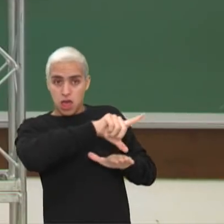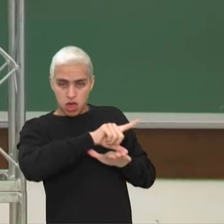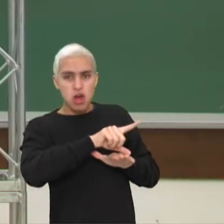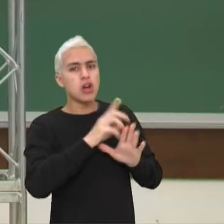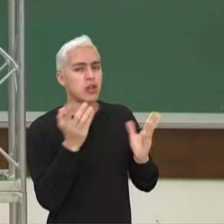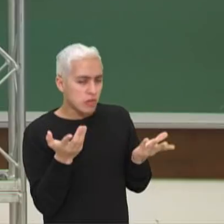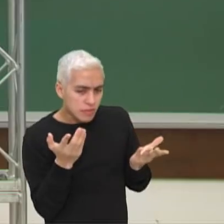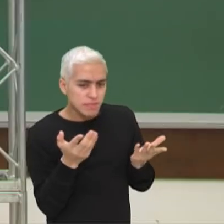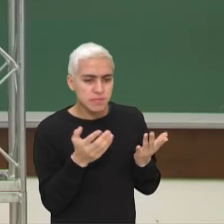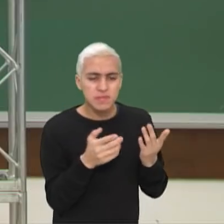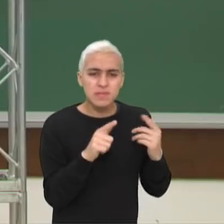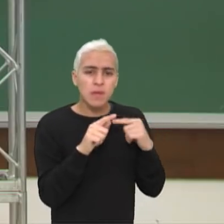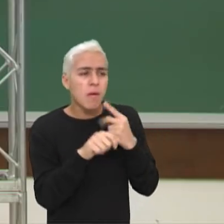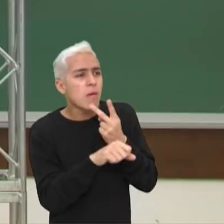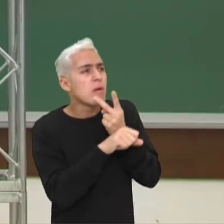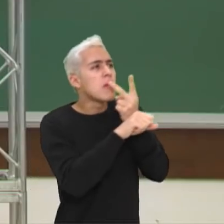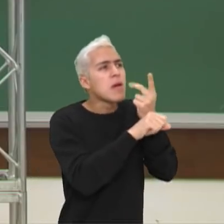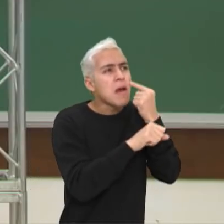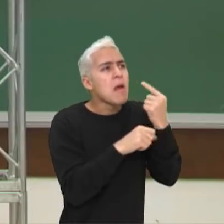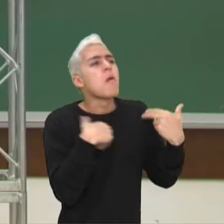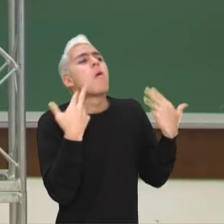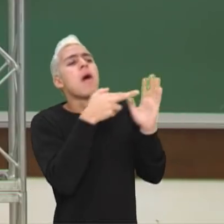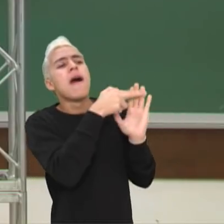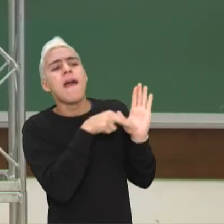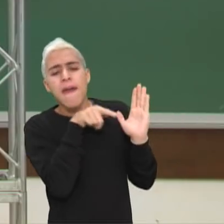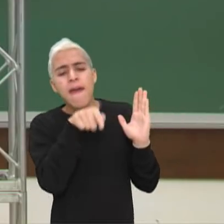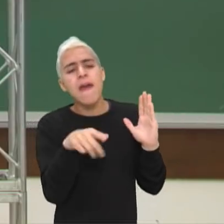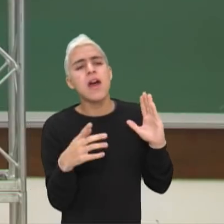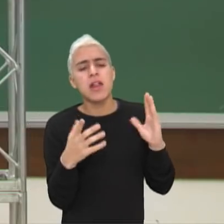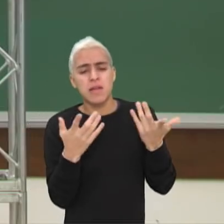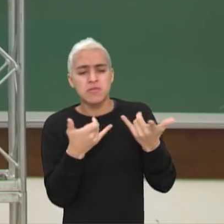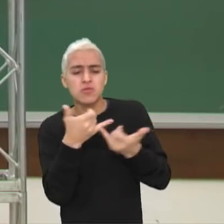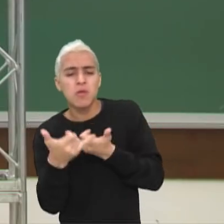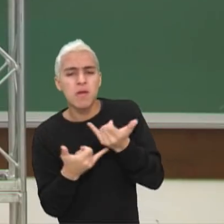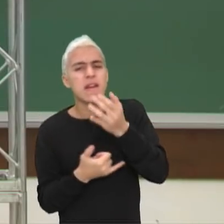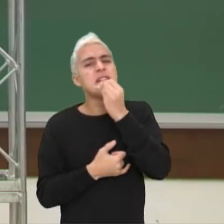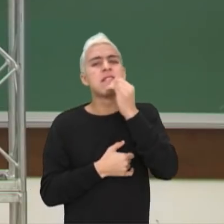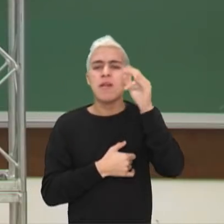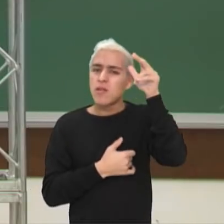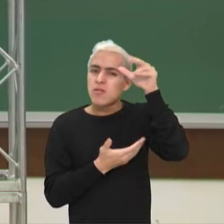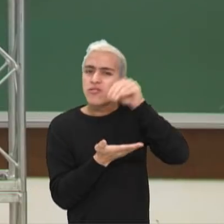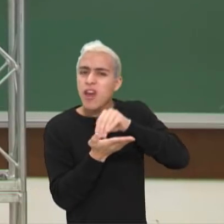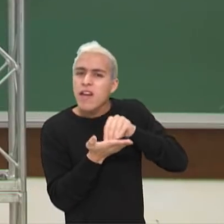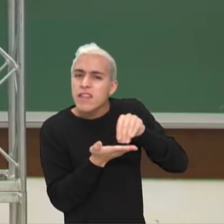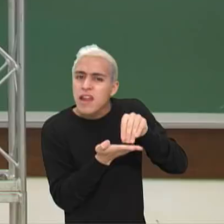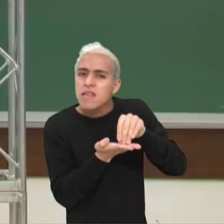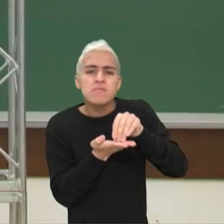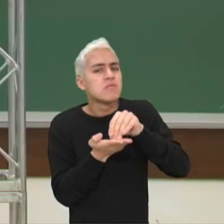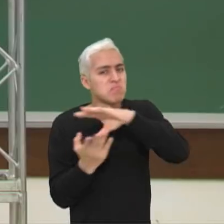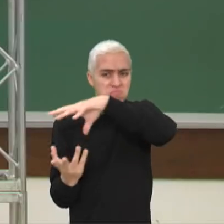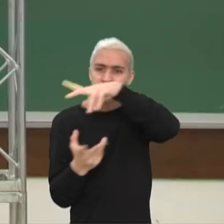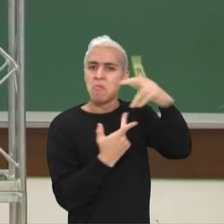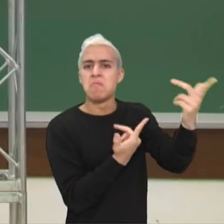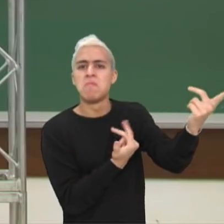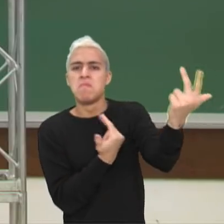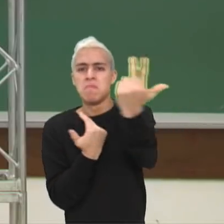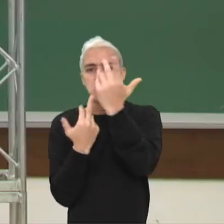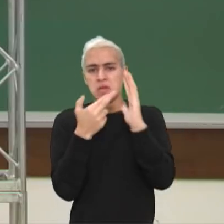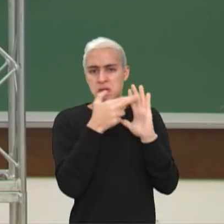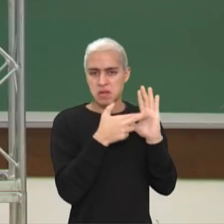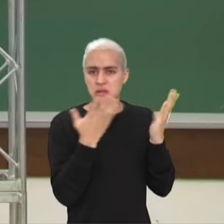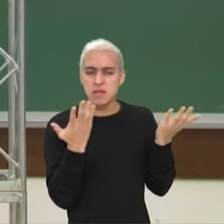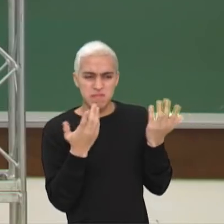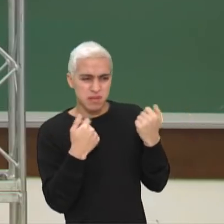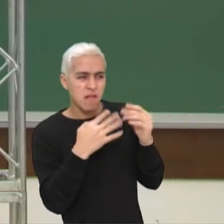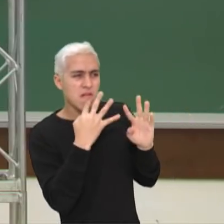ou ir atrás da regra universal do jogo, né? Então, tem jogos aí, por exemplo, o xadrez, que tem regras, né, no mundo inteiro. Então, eu preciso conhecer